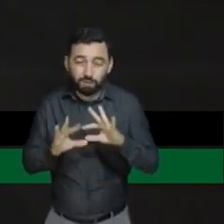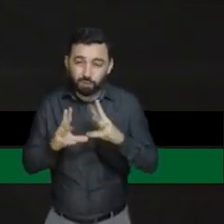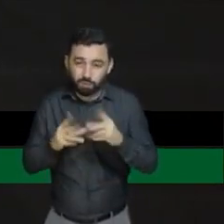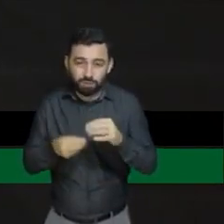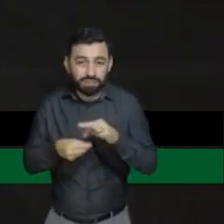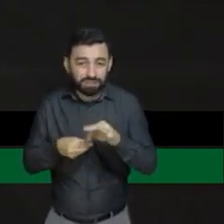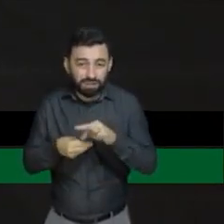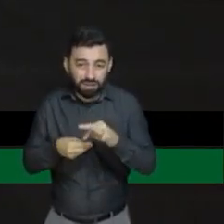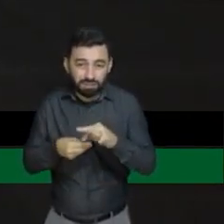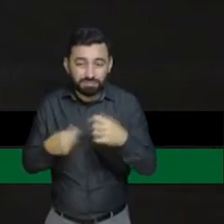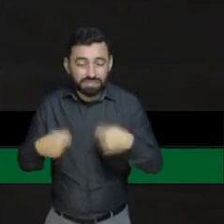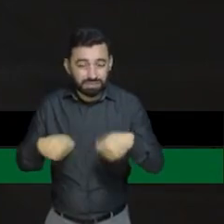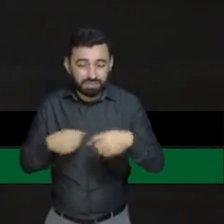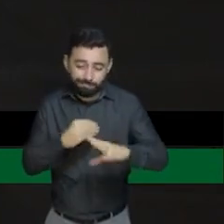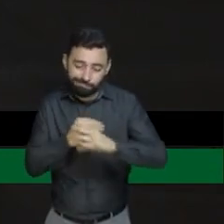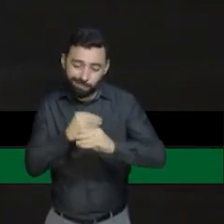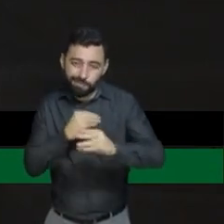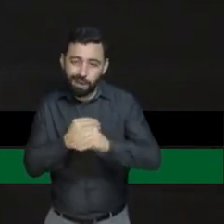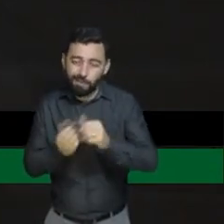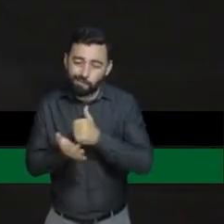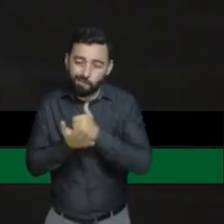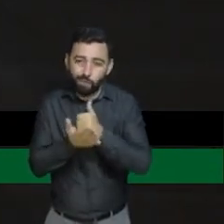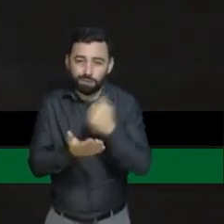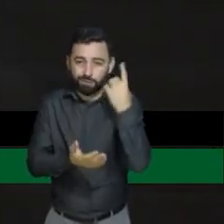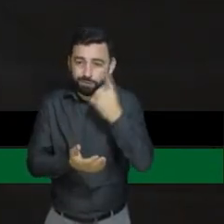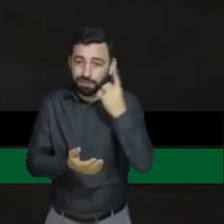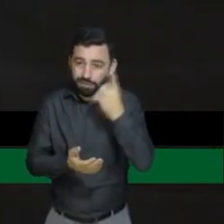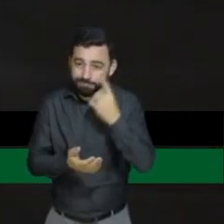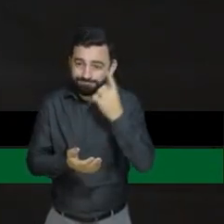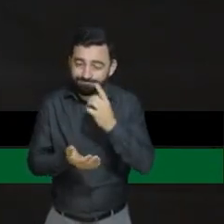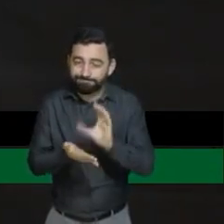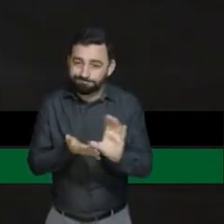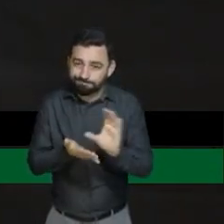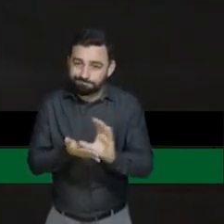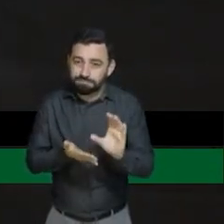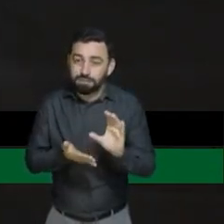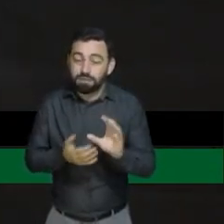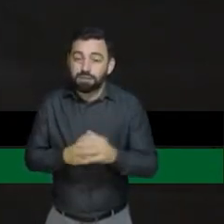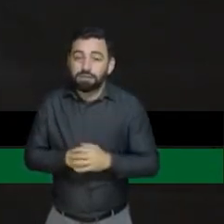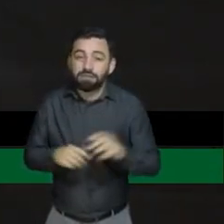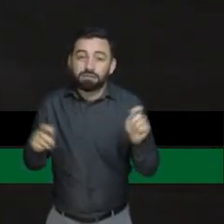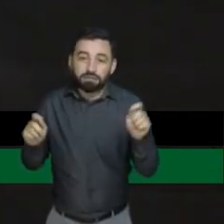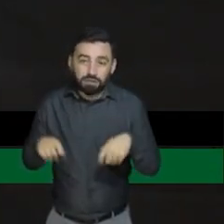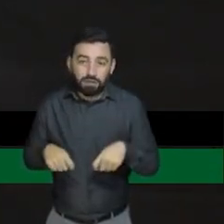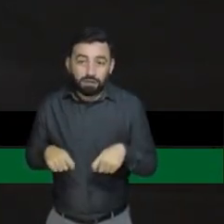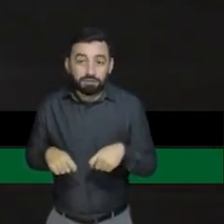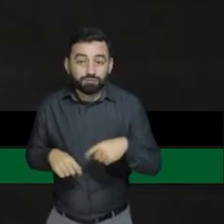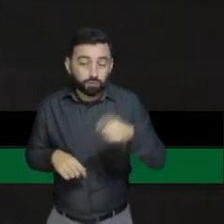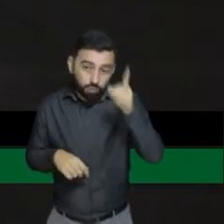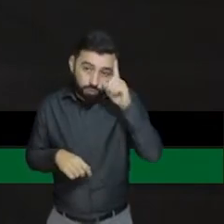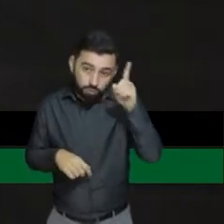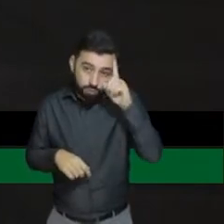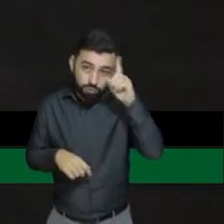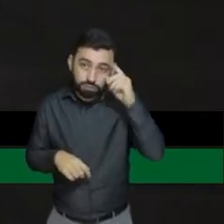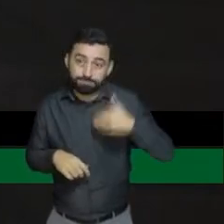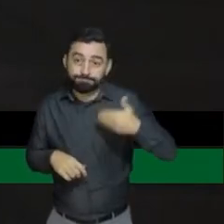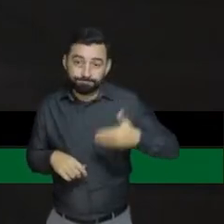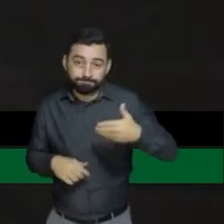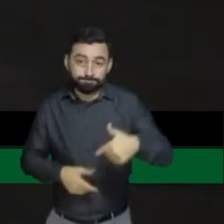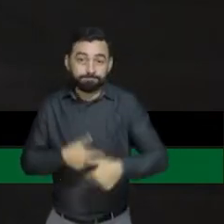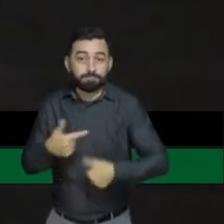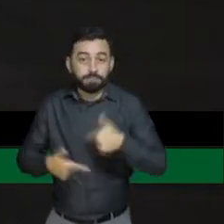apoio, essas emendas parlamentares que permitem a gente não só fazer diariamente as nossas